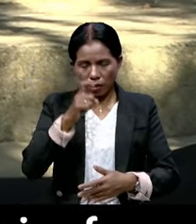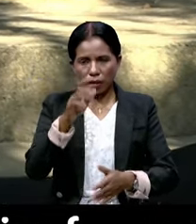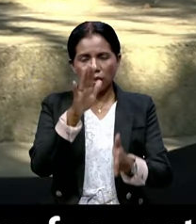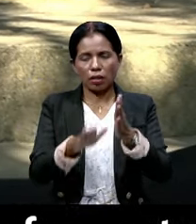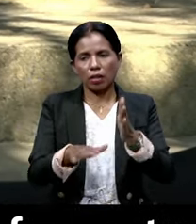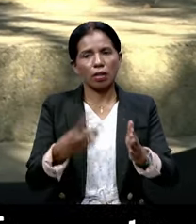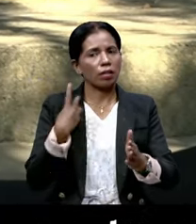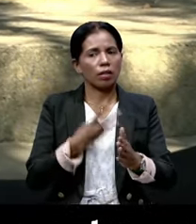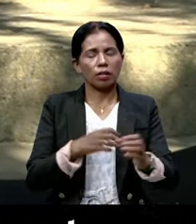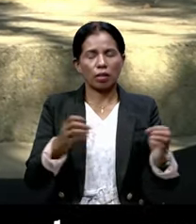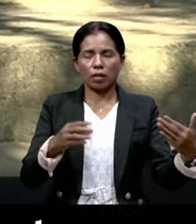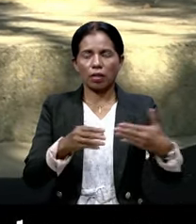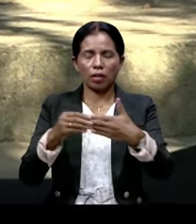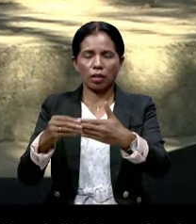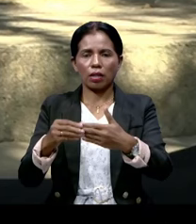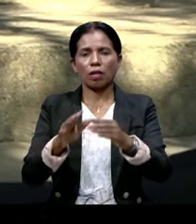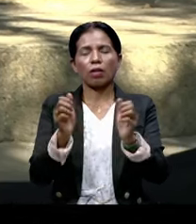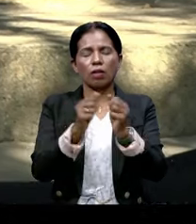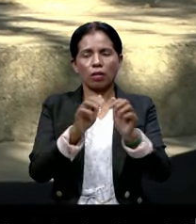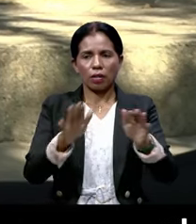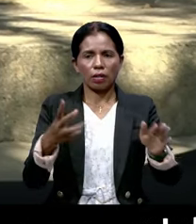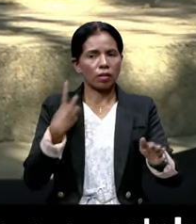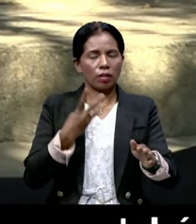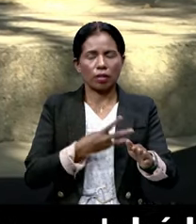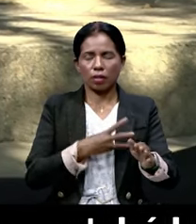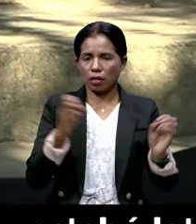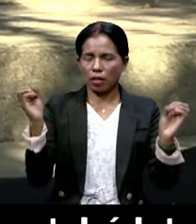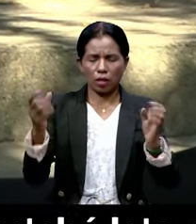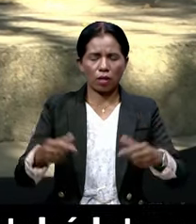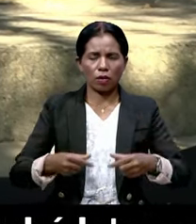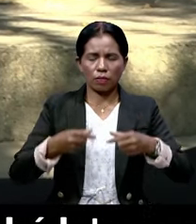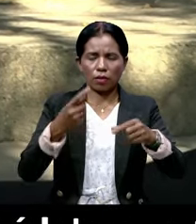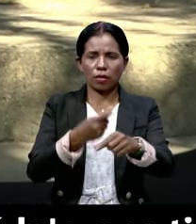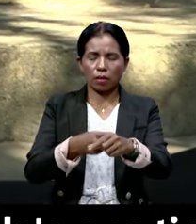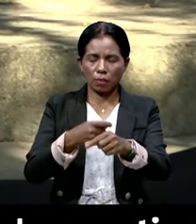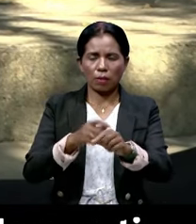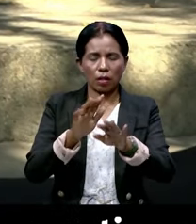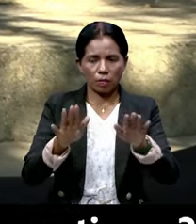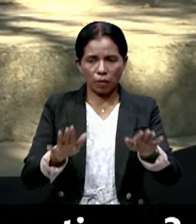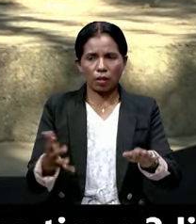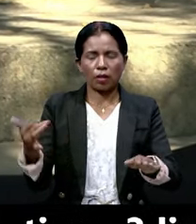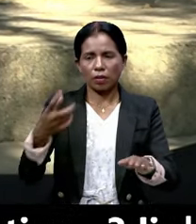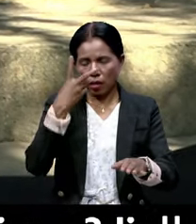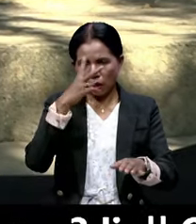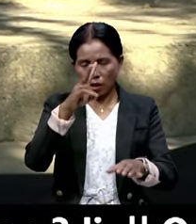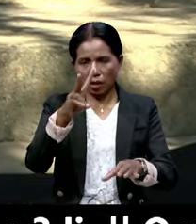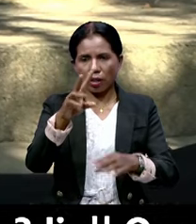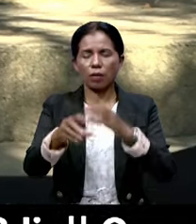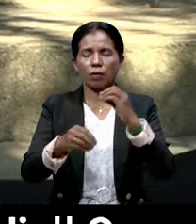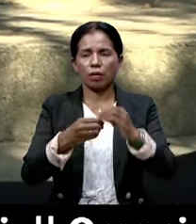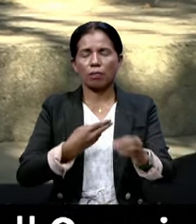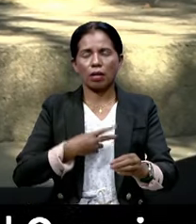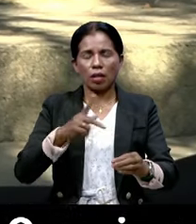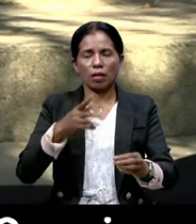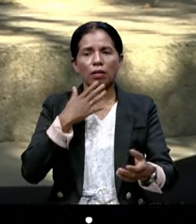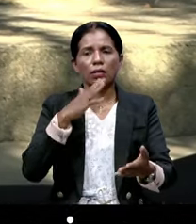kata ita la forma la barca consciência. Ita la fo possibilidade ba la barca ni a tu hare kona ba a halo den ben